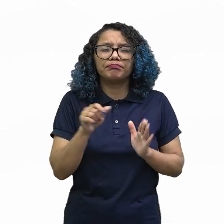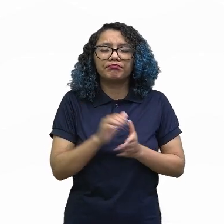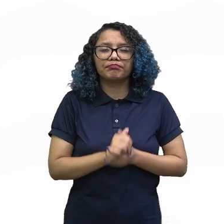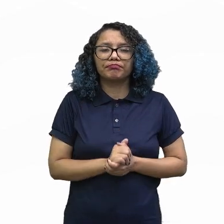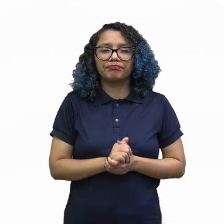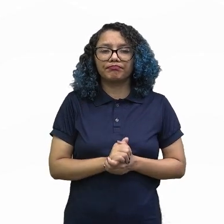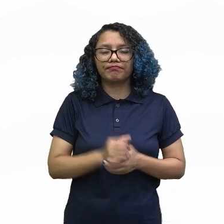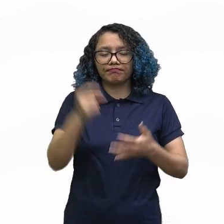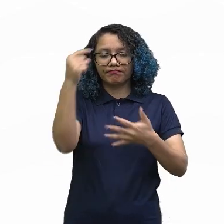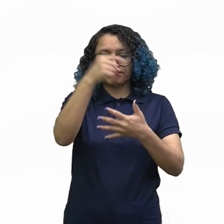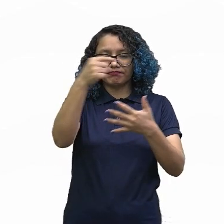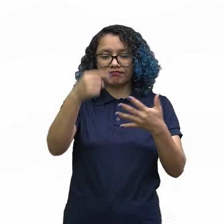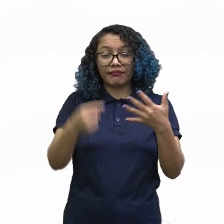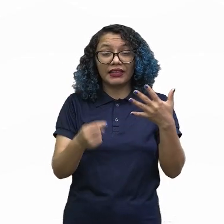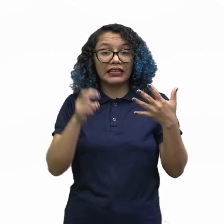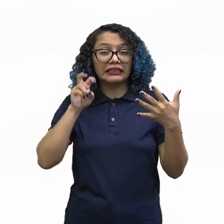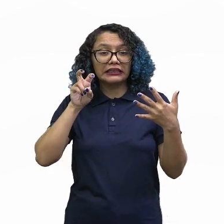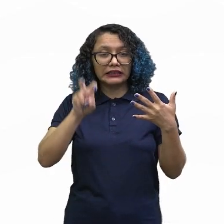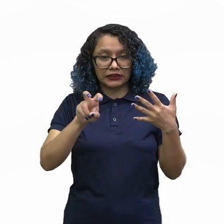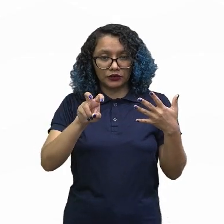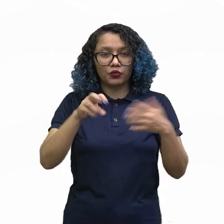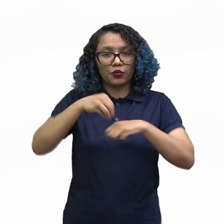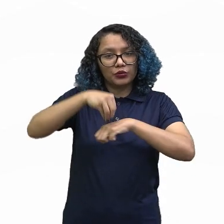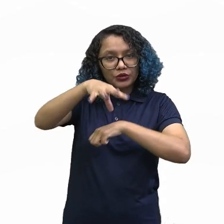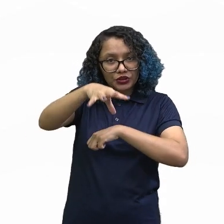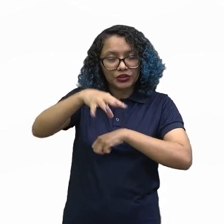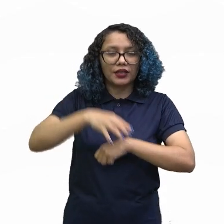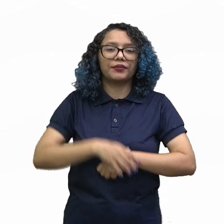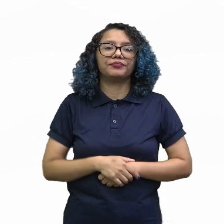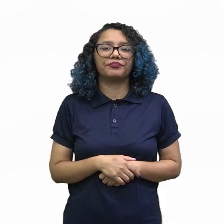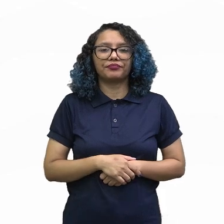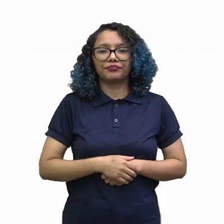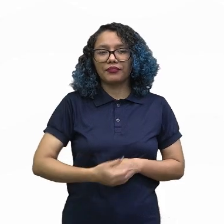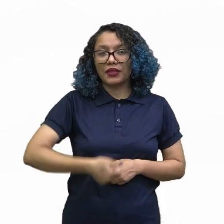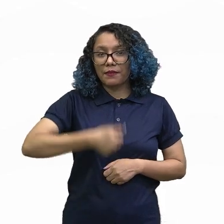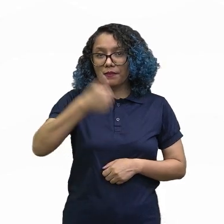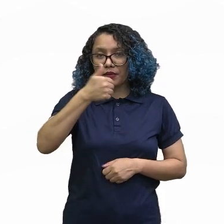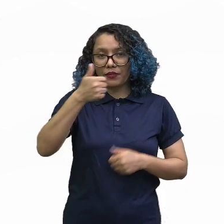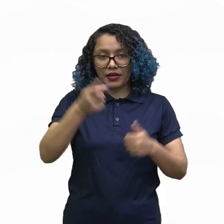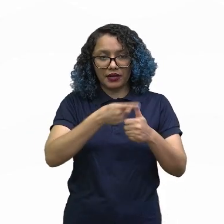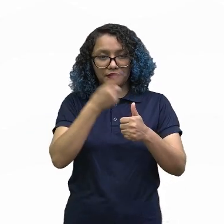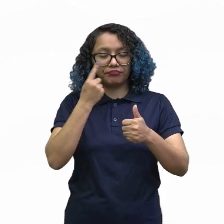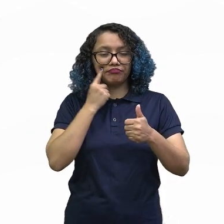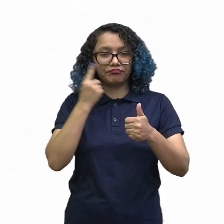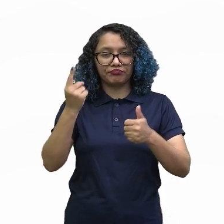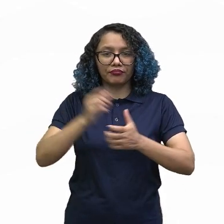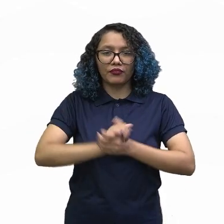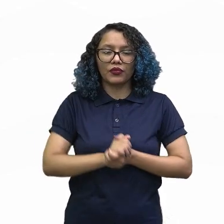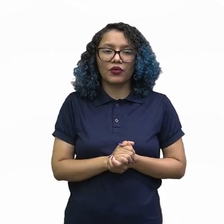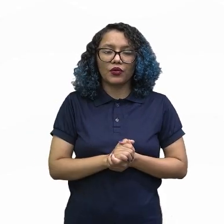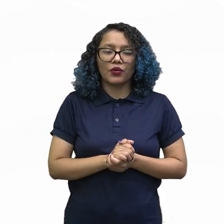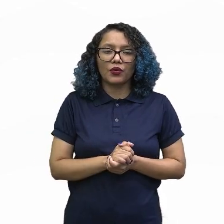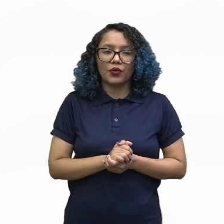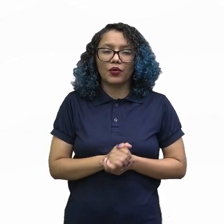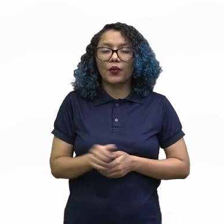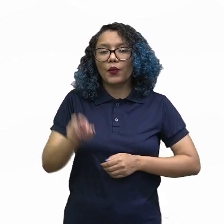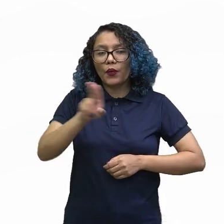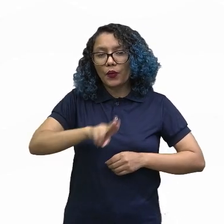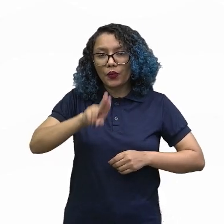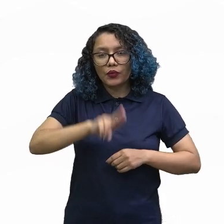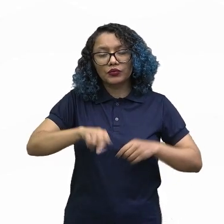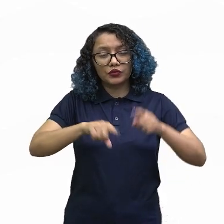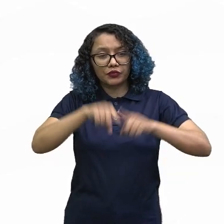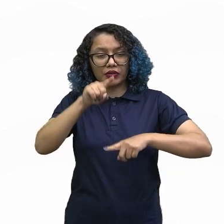5 práticas recomendadas. Vamos lá prestar atenção. A primeira, eu tenho aí utilização